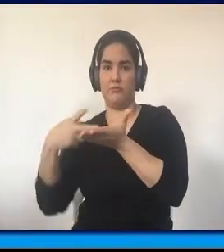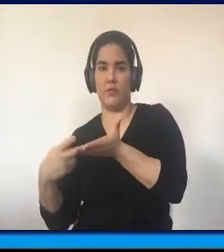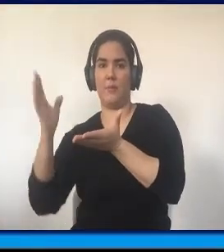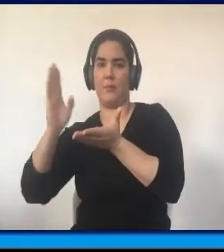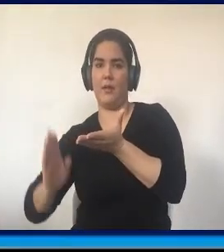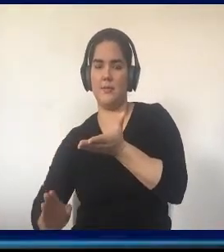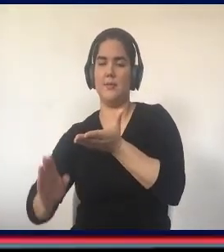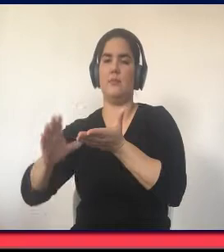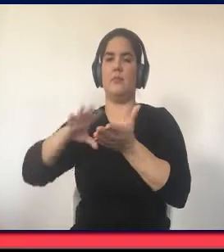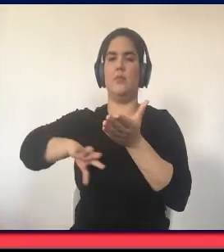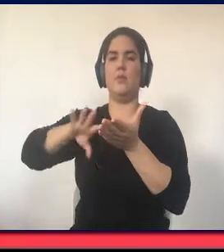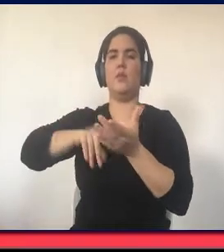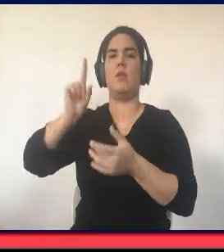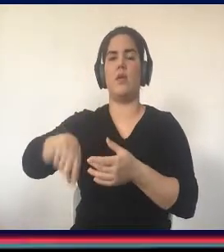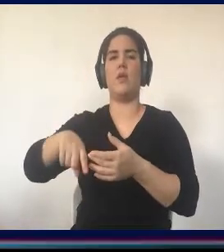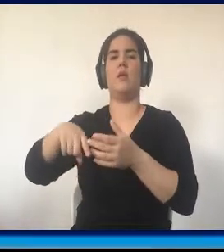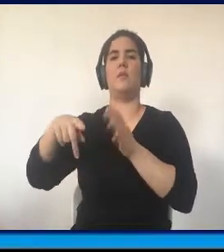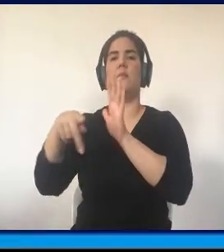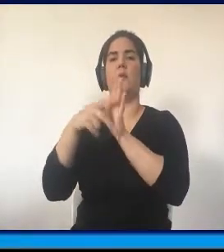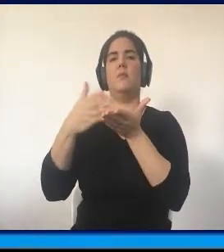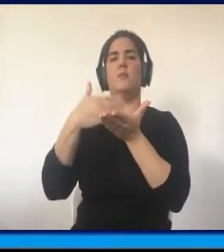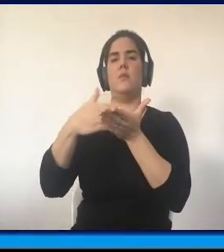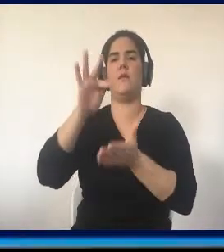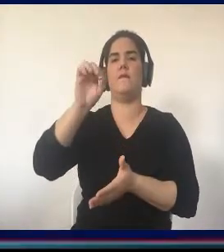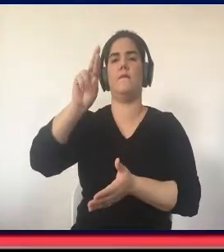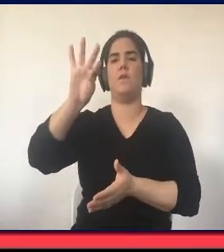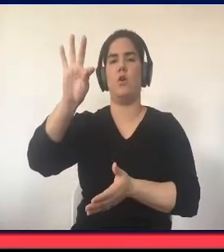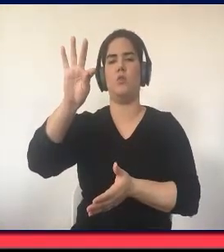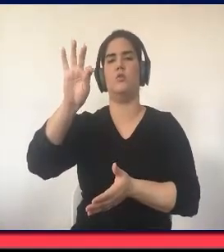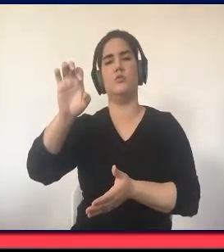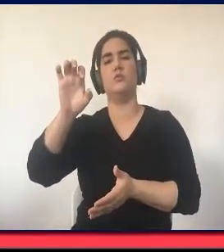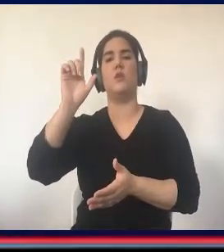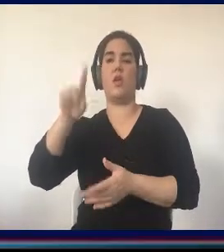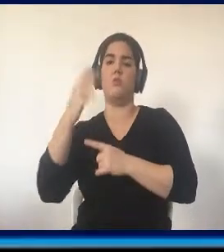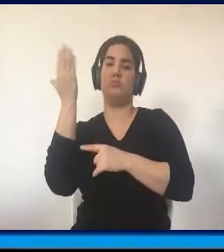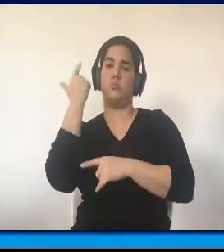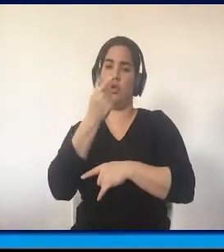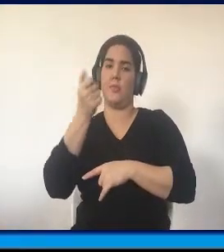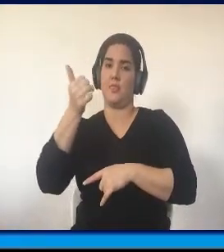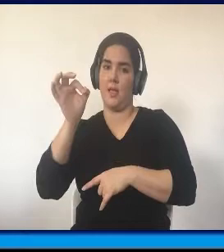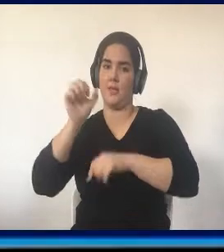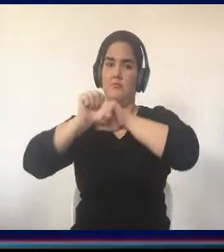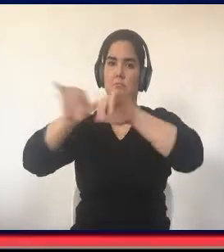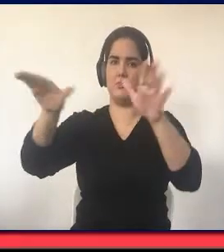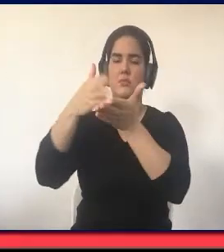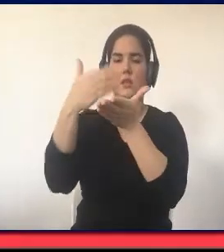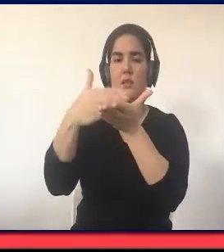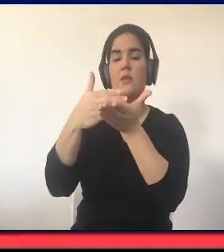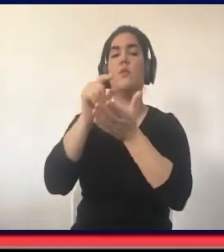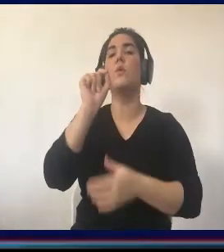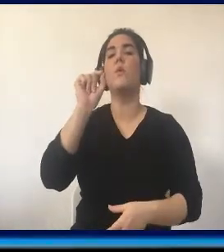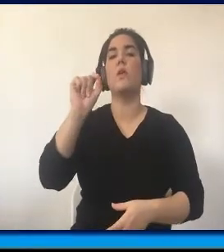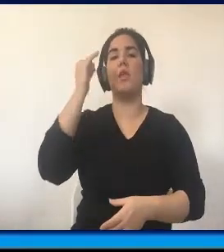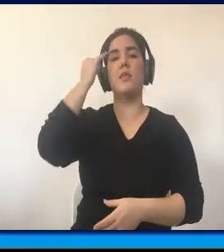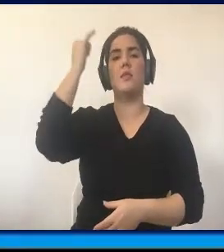editora Forte em 2010, e ele traz uma ideia de que existem os nativos e os imigrantes